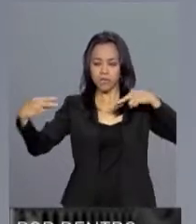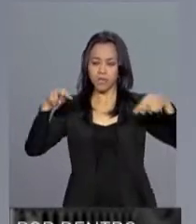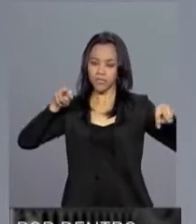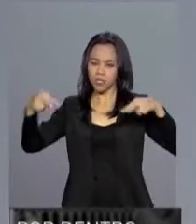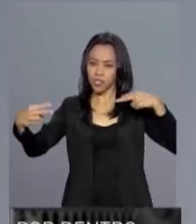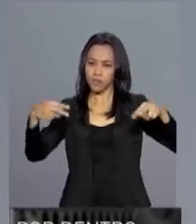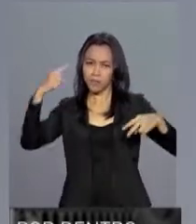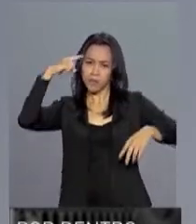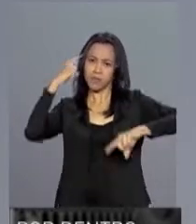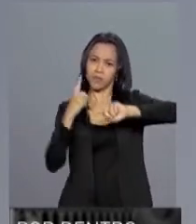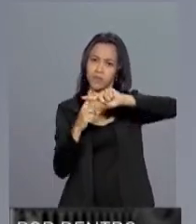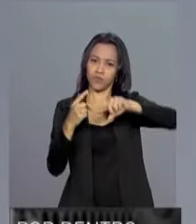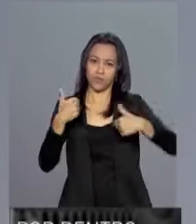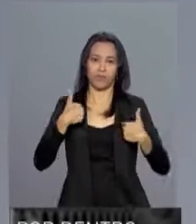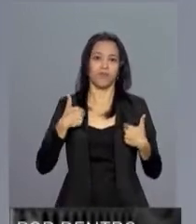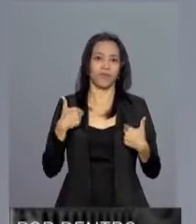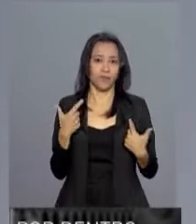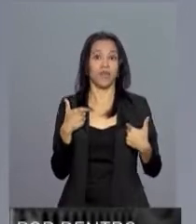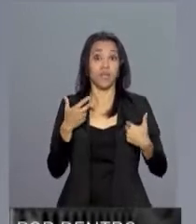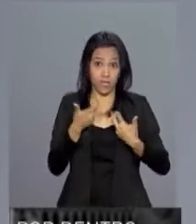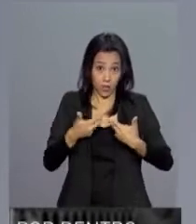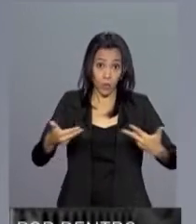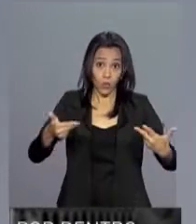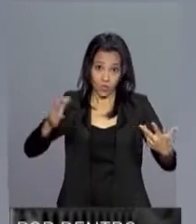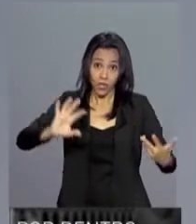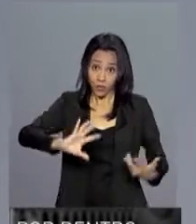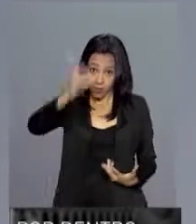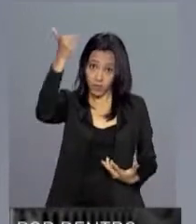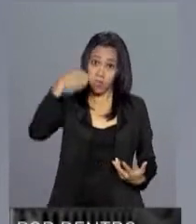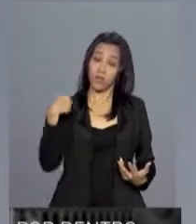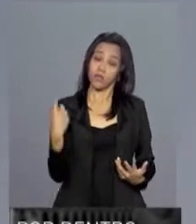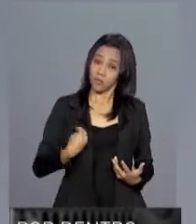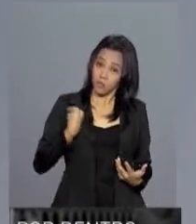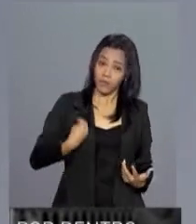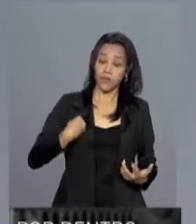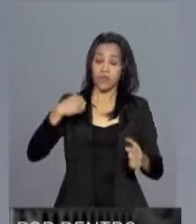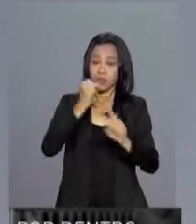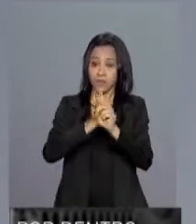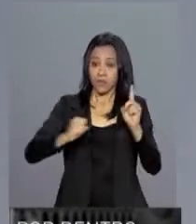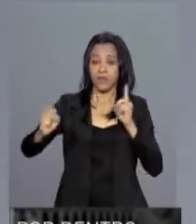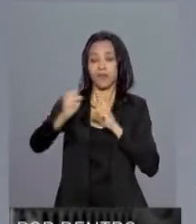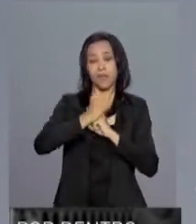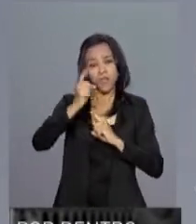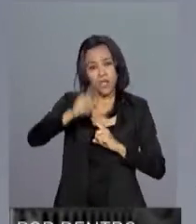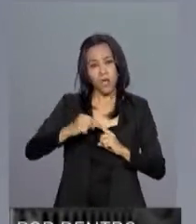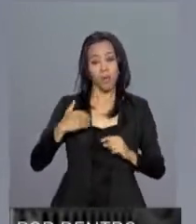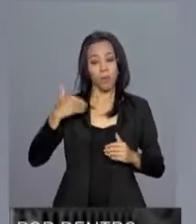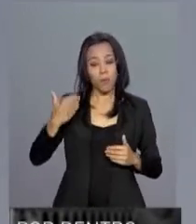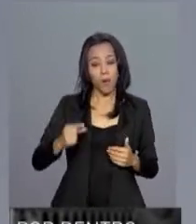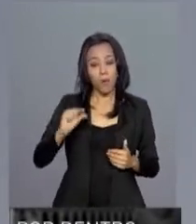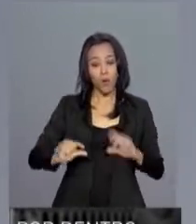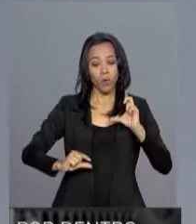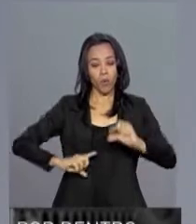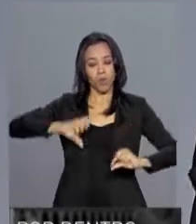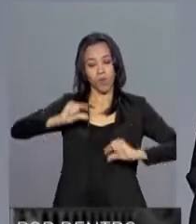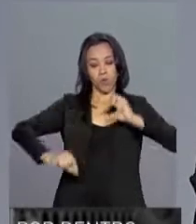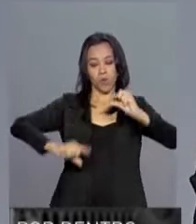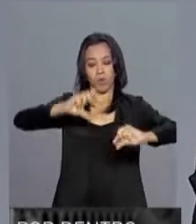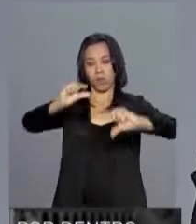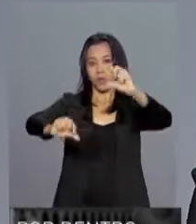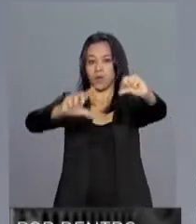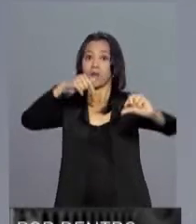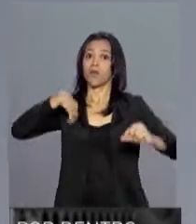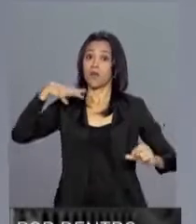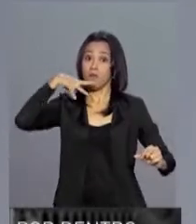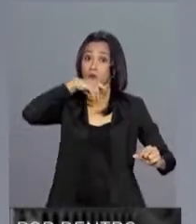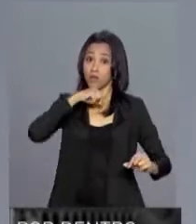otimista né e as coisas acontecem na nossa vida na sociedade na forma de um processo nós estamos evoluindo acho que a nossa política de